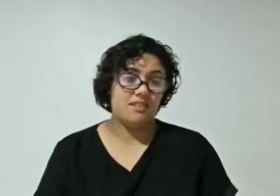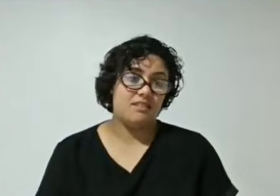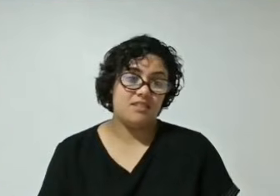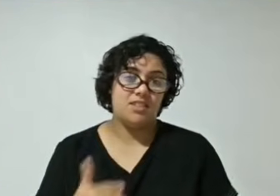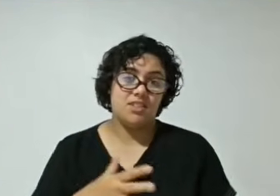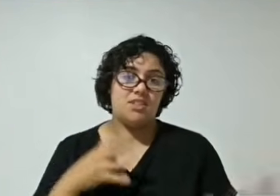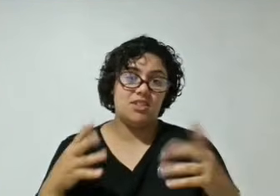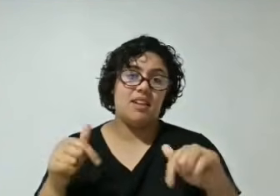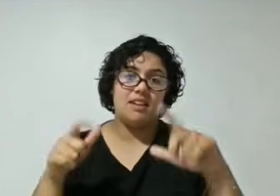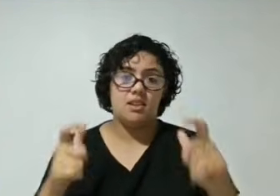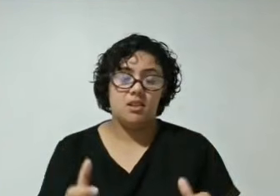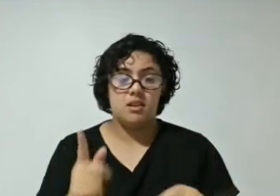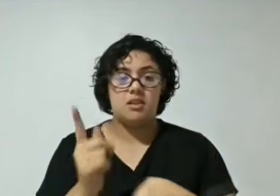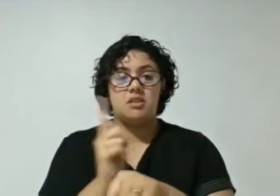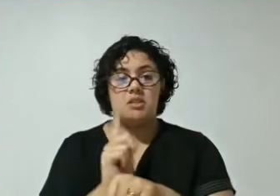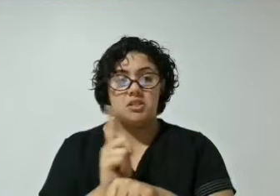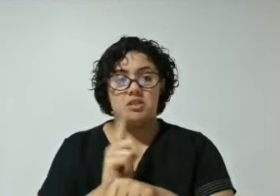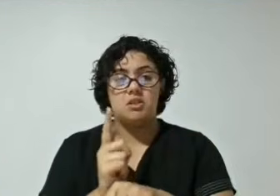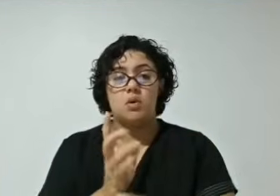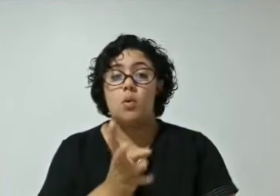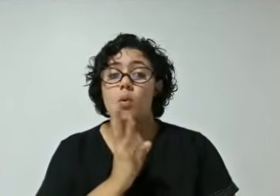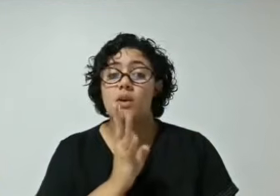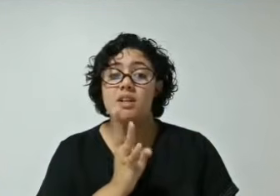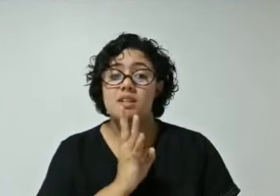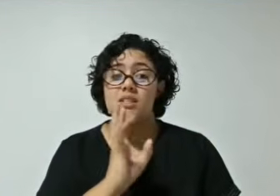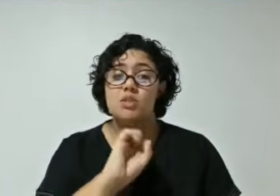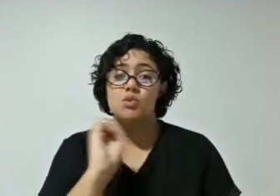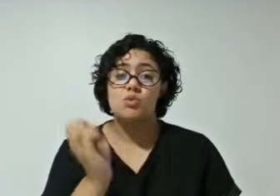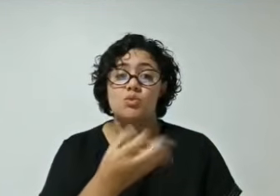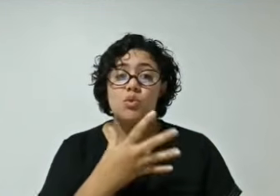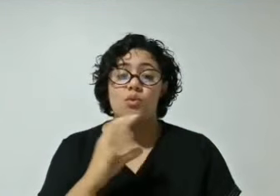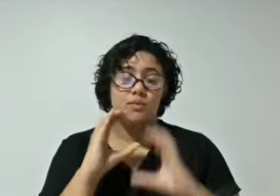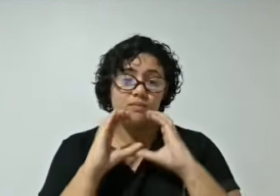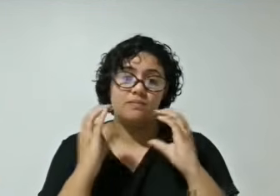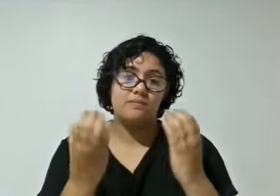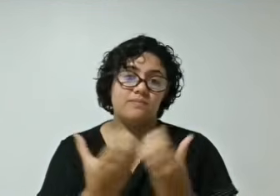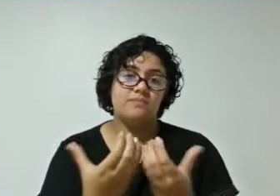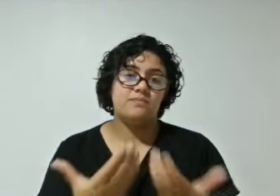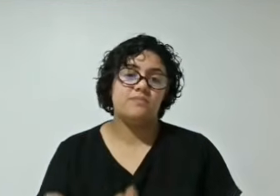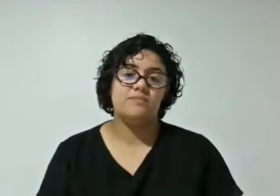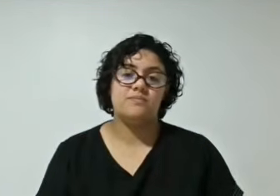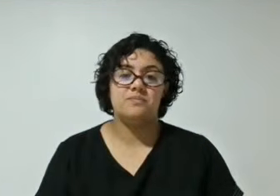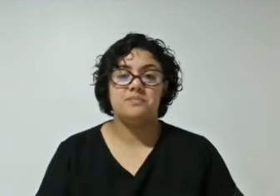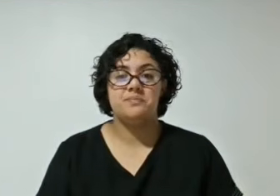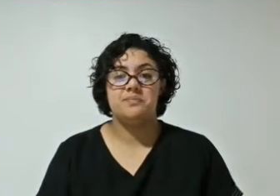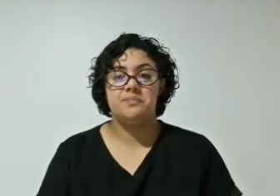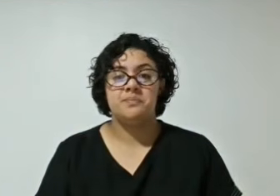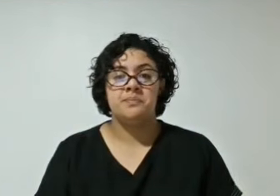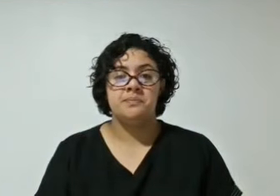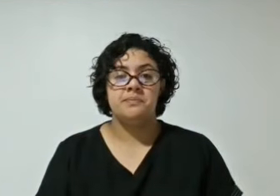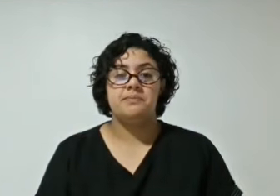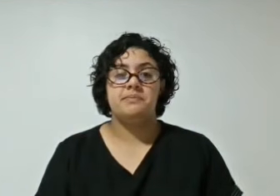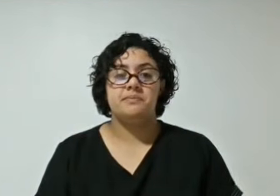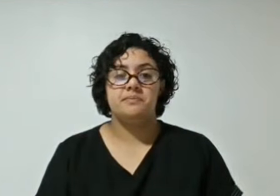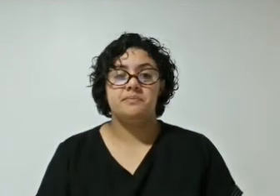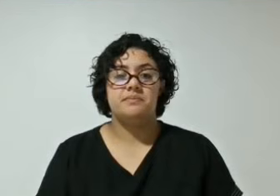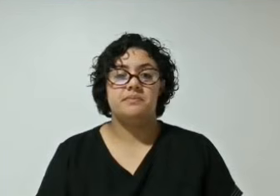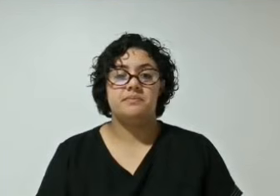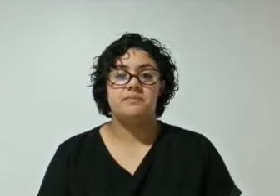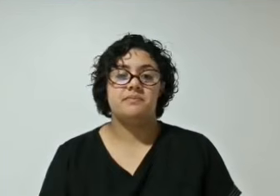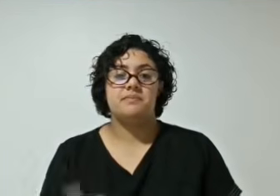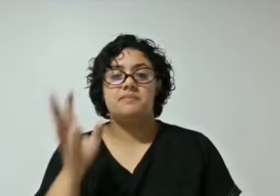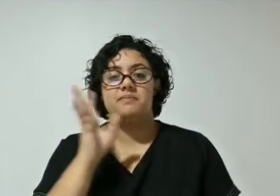lugar da gestão e de conhecer essa nova comunidade, né? Que bacana. Que